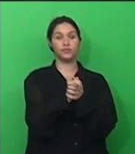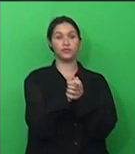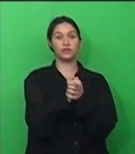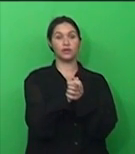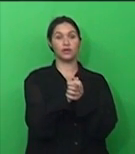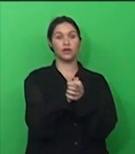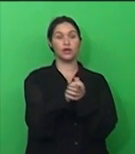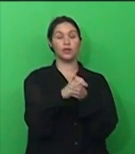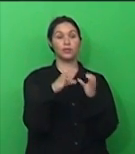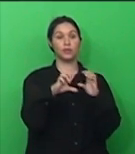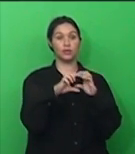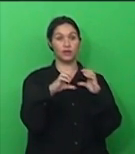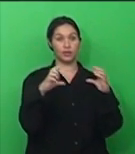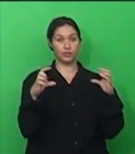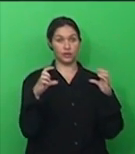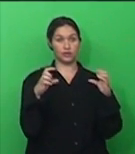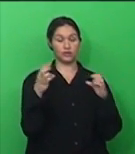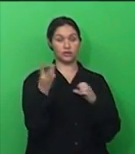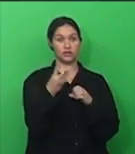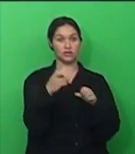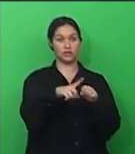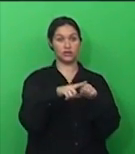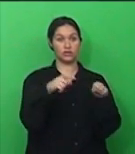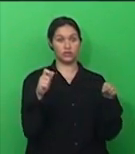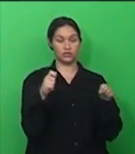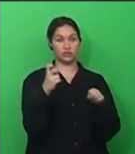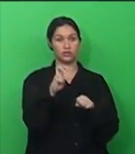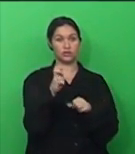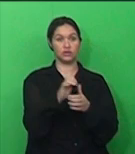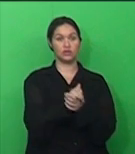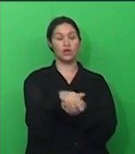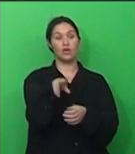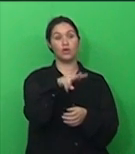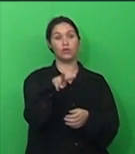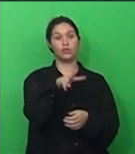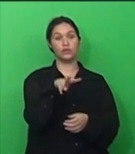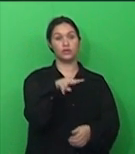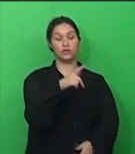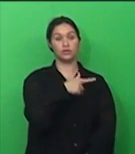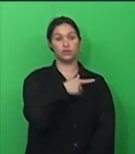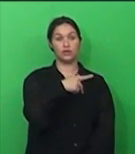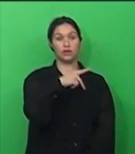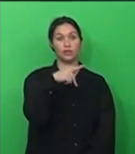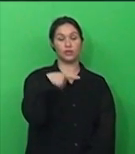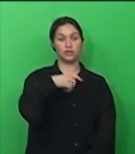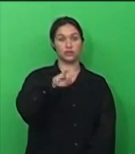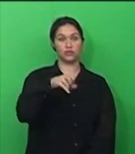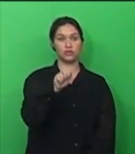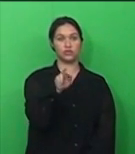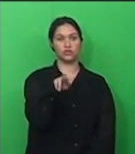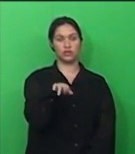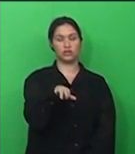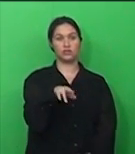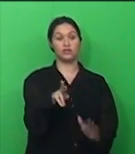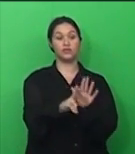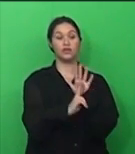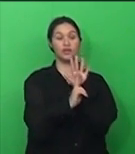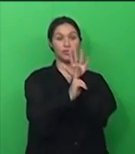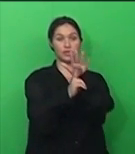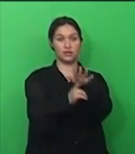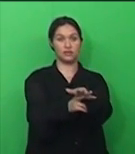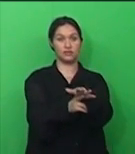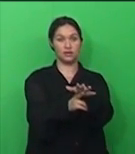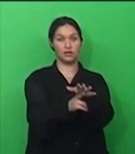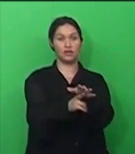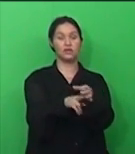3º do artigo 85, letra D, o vereador Jair Augusto Alexandre estará representando o seu segmento na cidade de